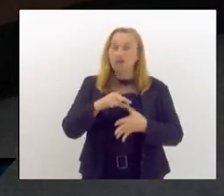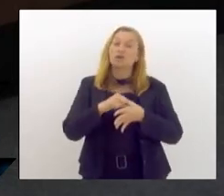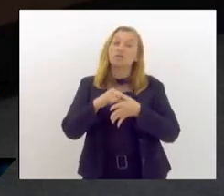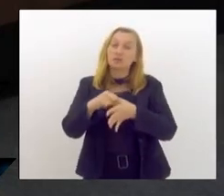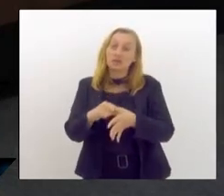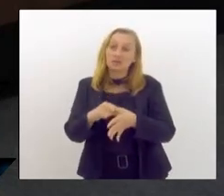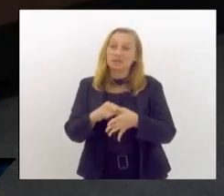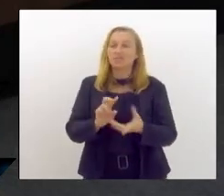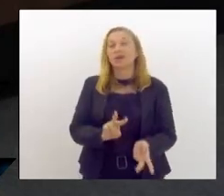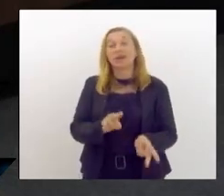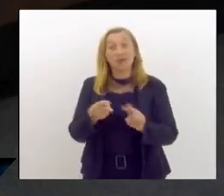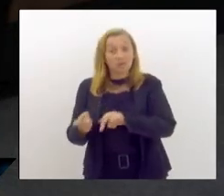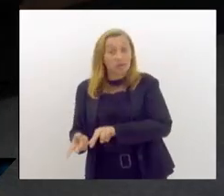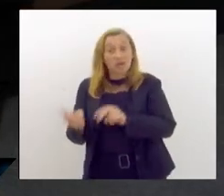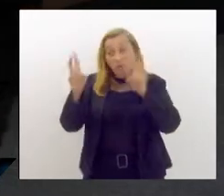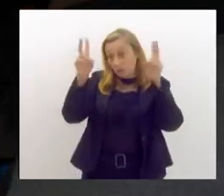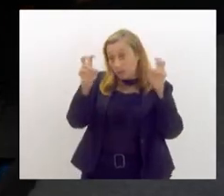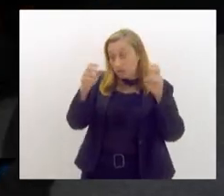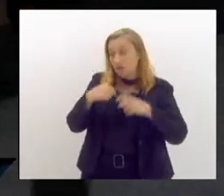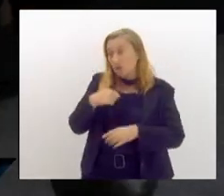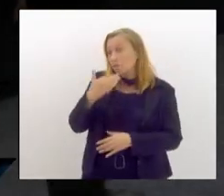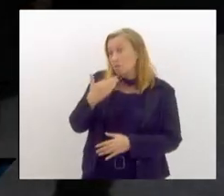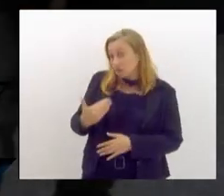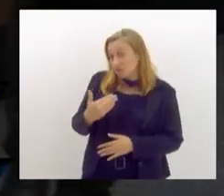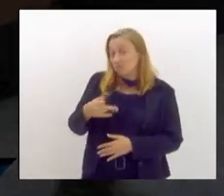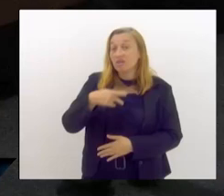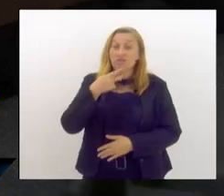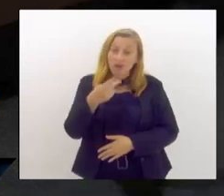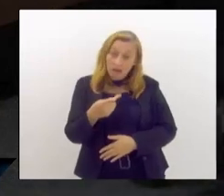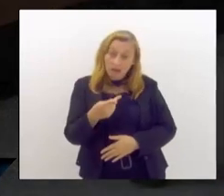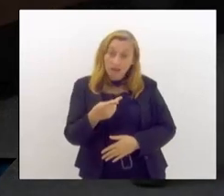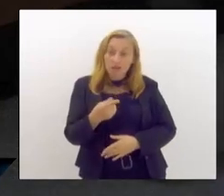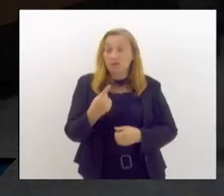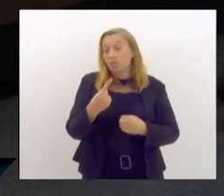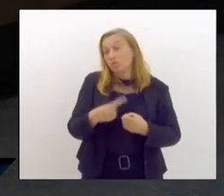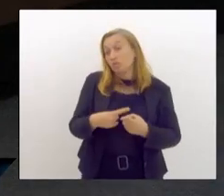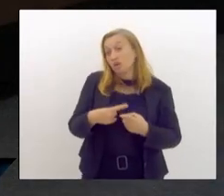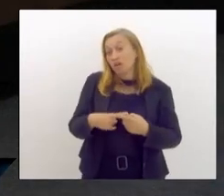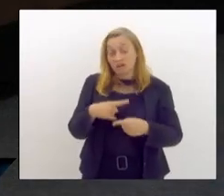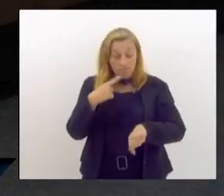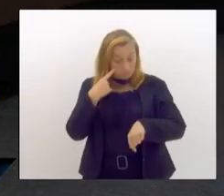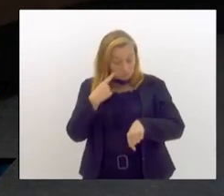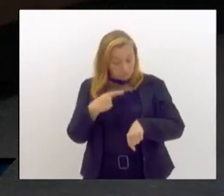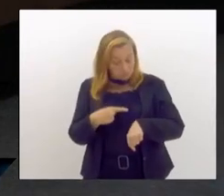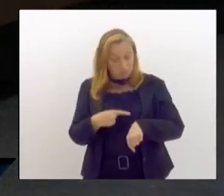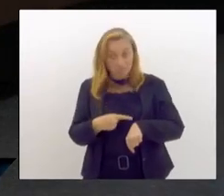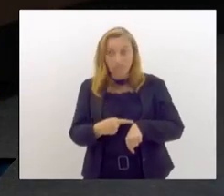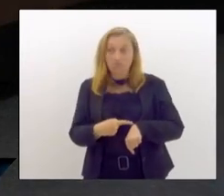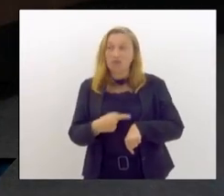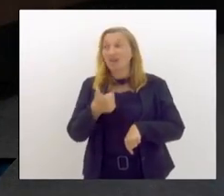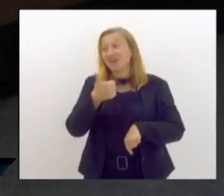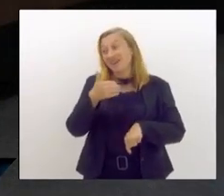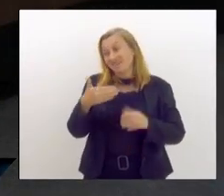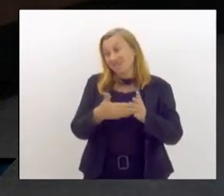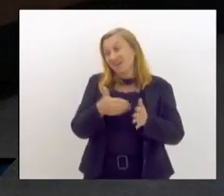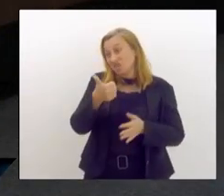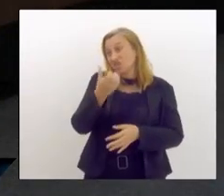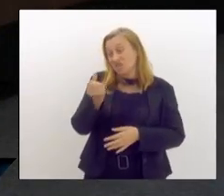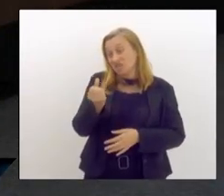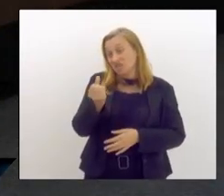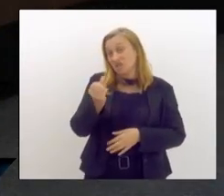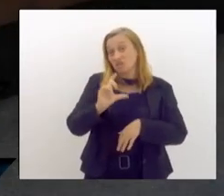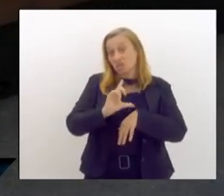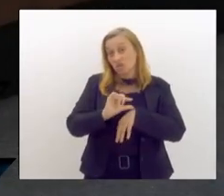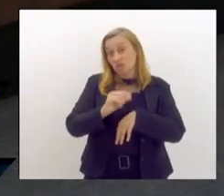para encaminhar a matéria. E eu pedi para falar, porque até às 16 horas e